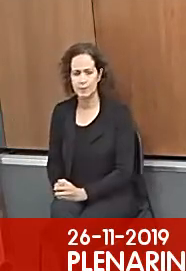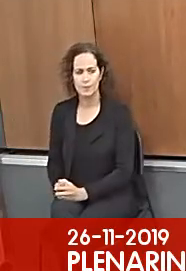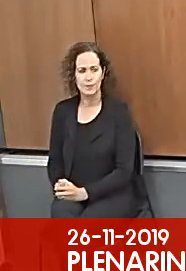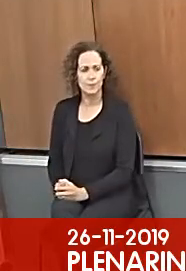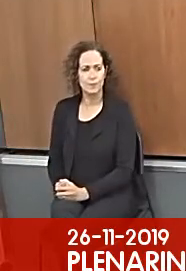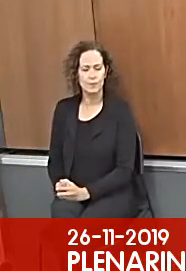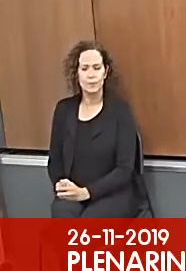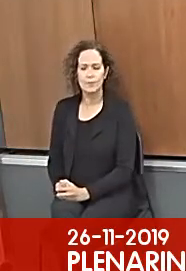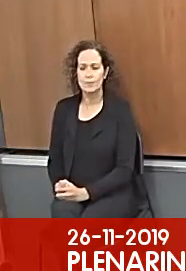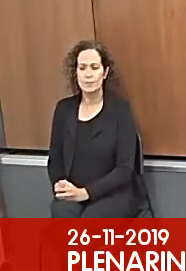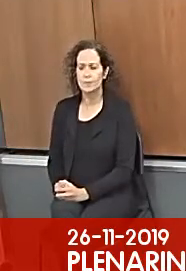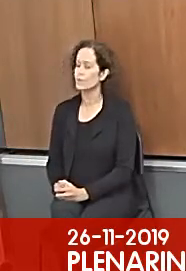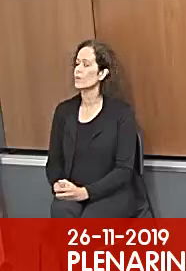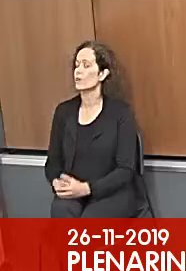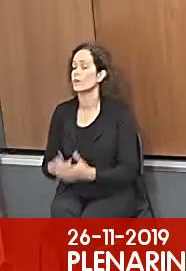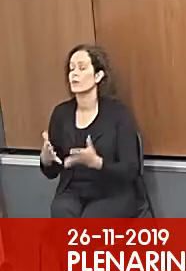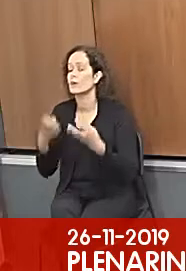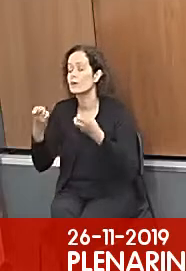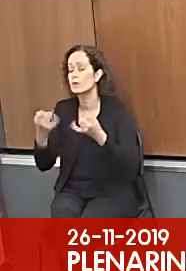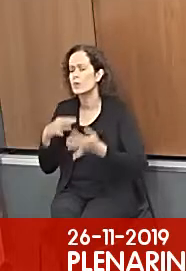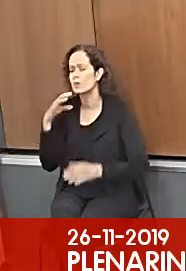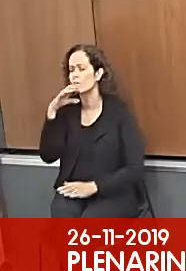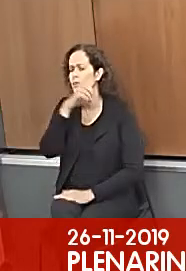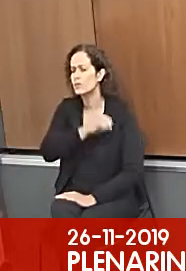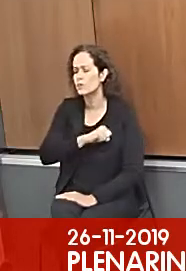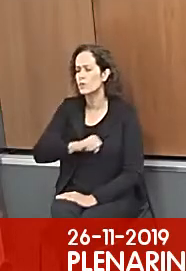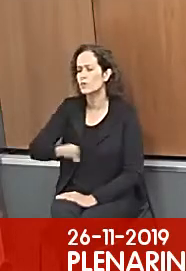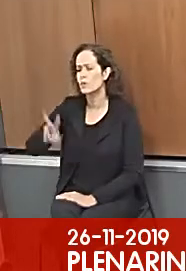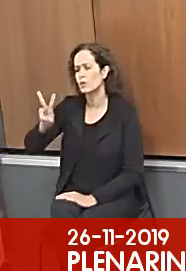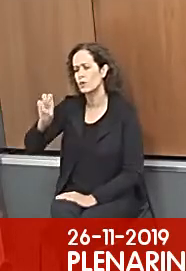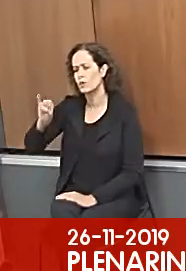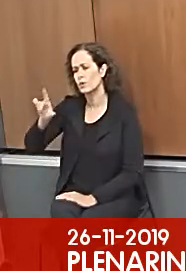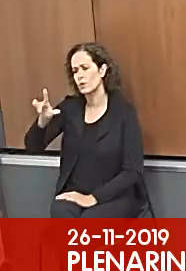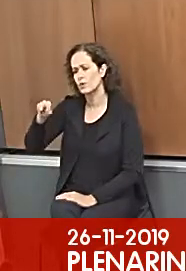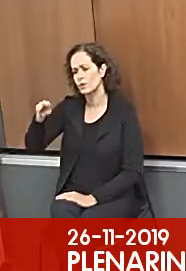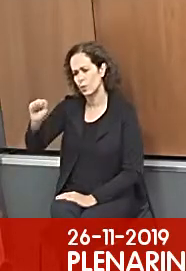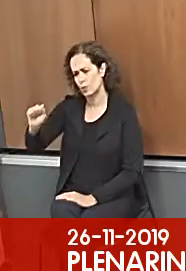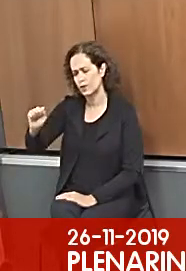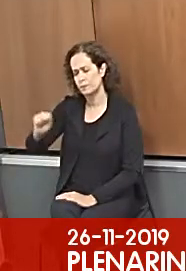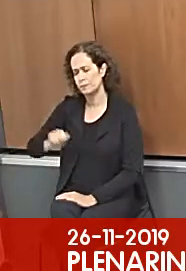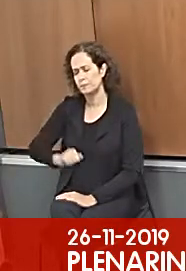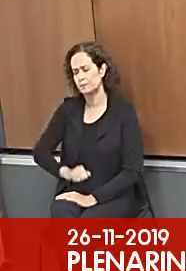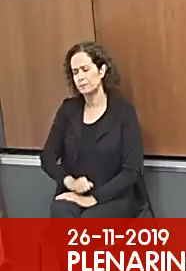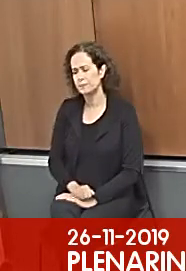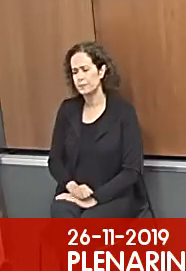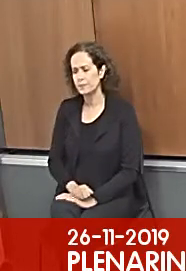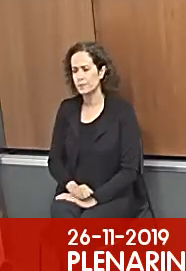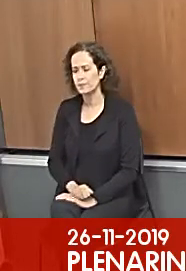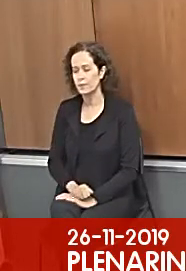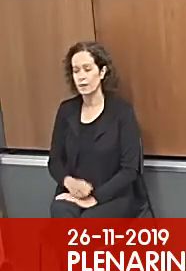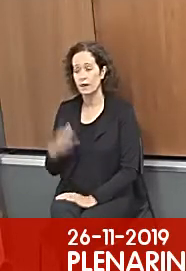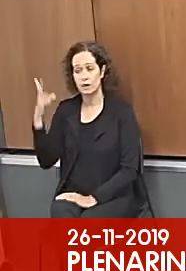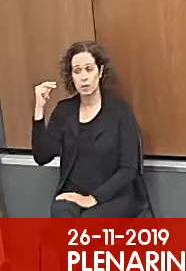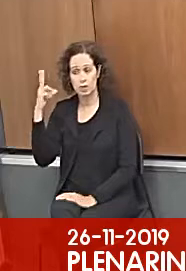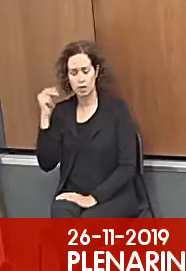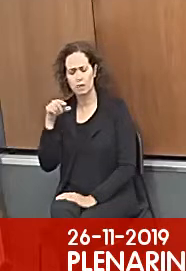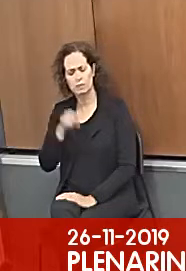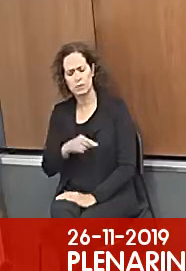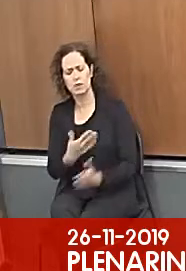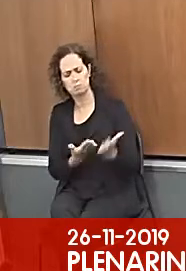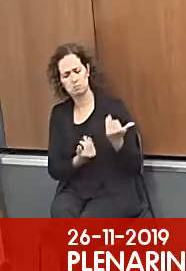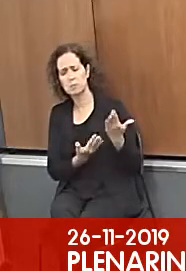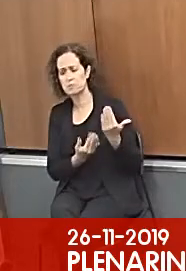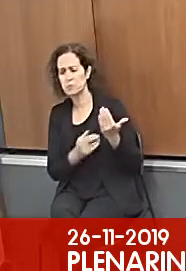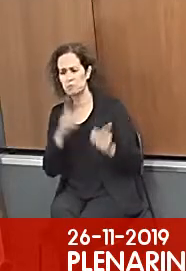colocar rapidinho, que eu ia falar em cima da fala dele. Sim, professora Vilma, com a palavra. Marcelo, você é novo como diretor.